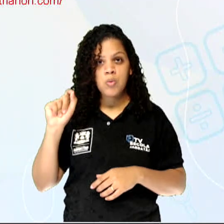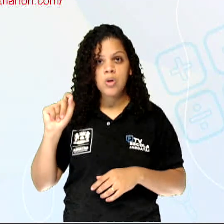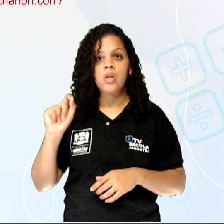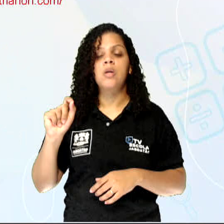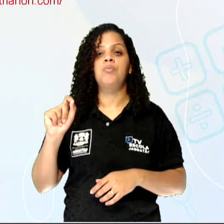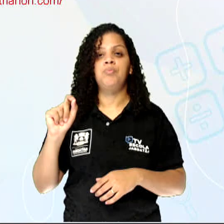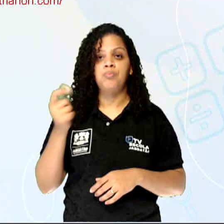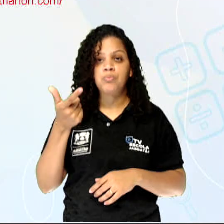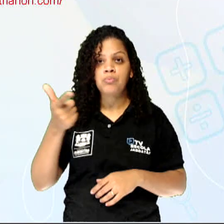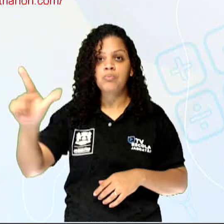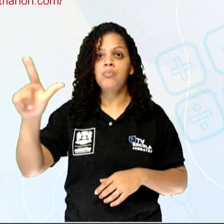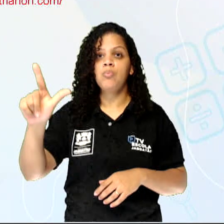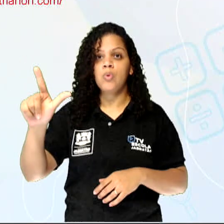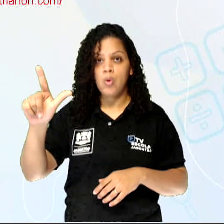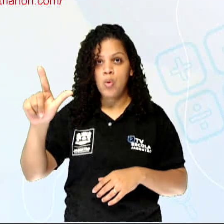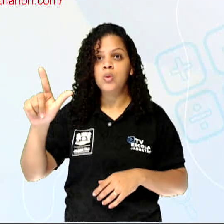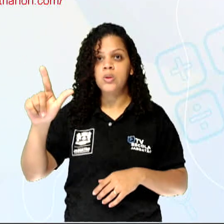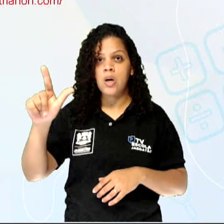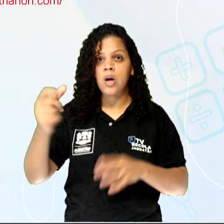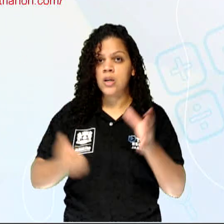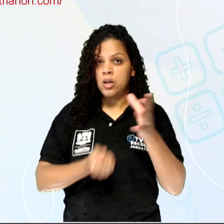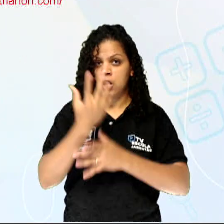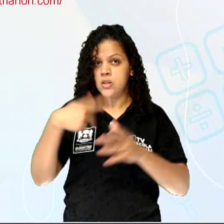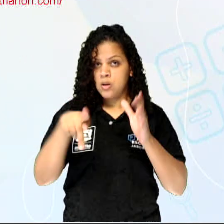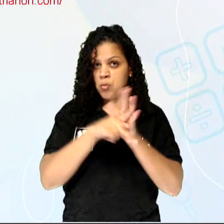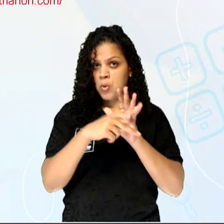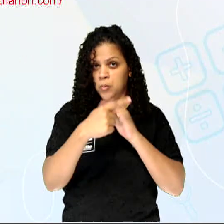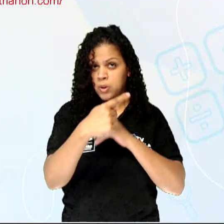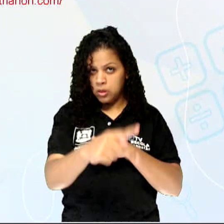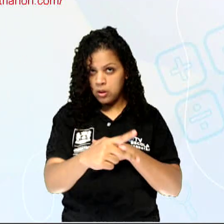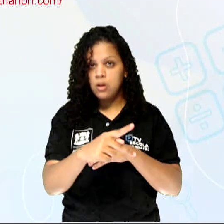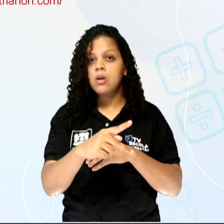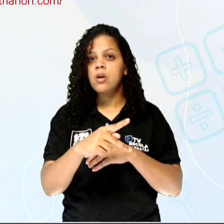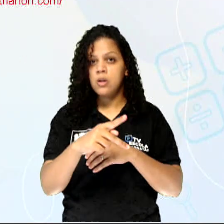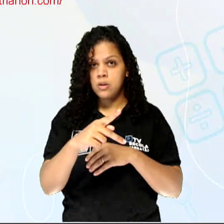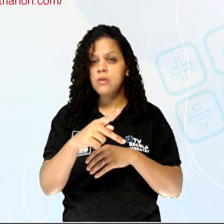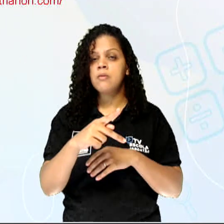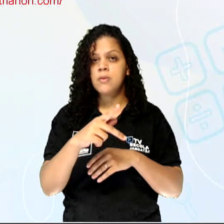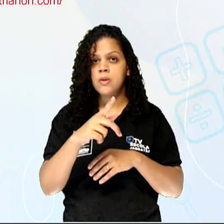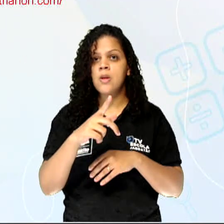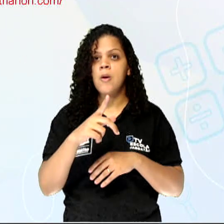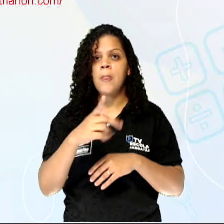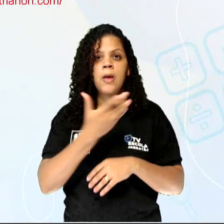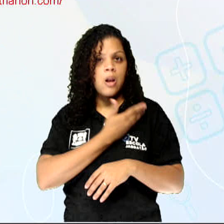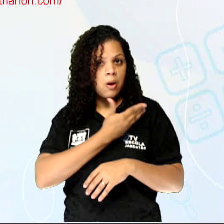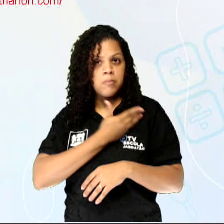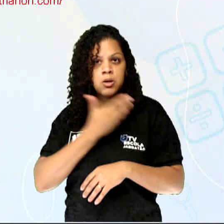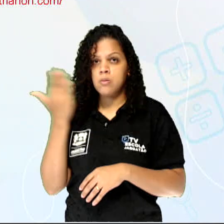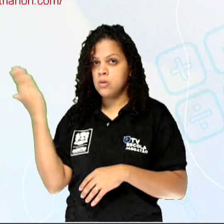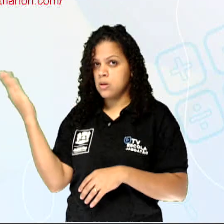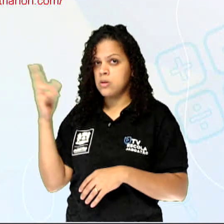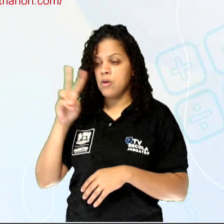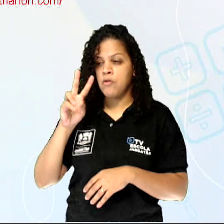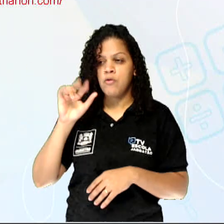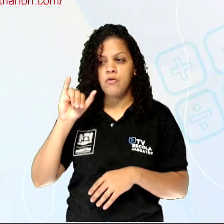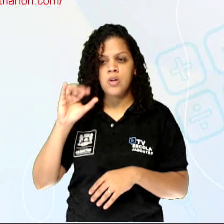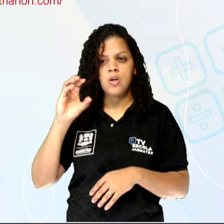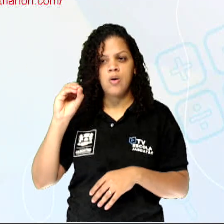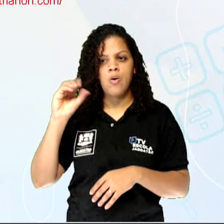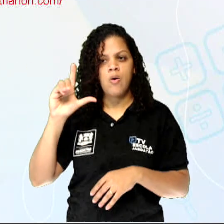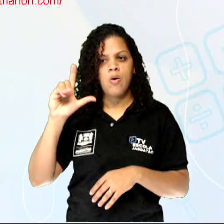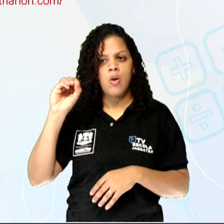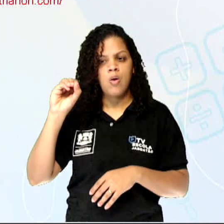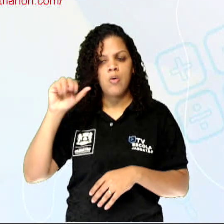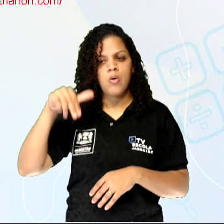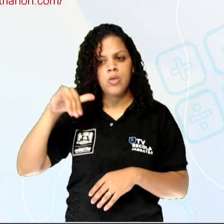Então, também ele teve muito uma ligação com essa violonista, né? Violoncelista, que vai estar presente em outras obras dele. Então,